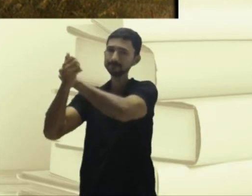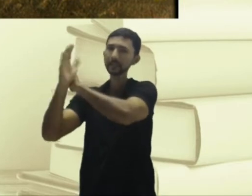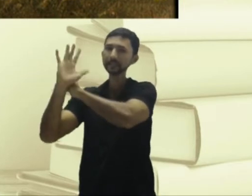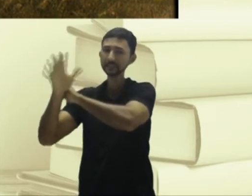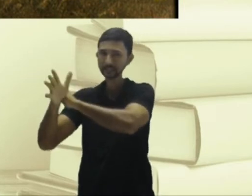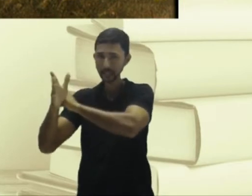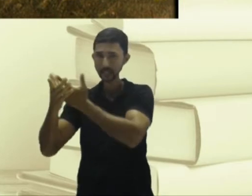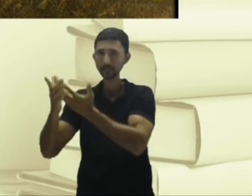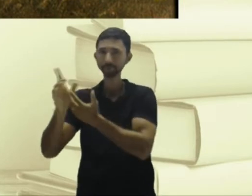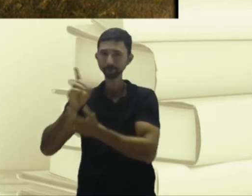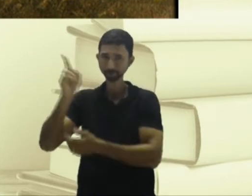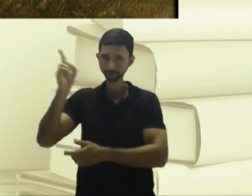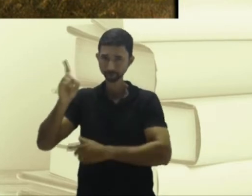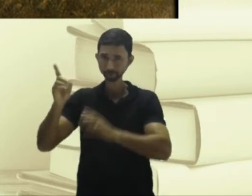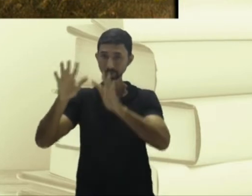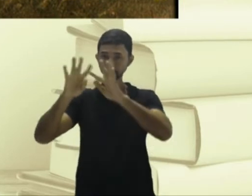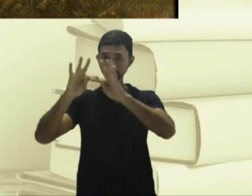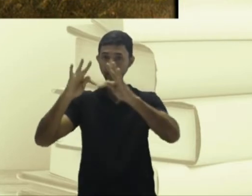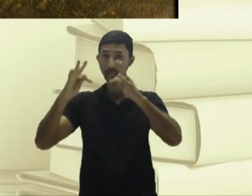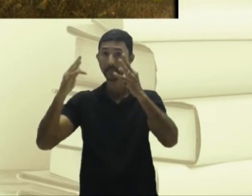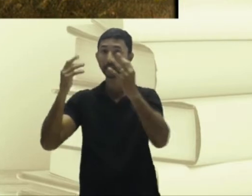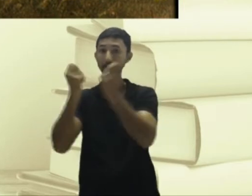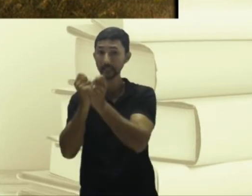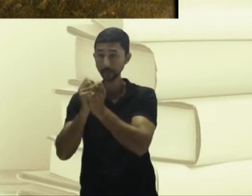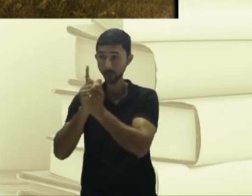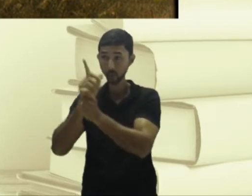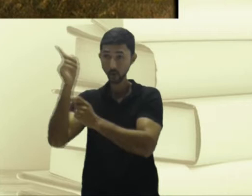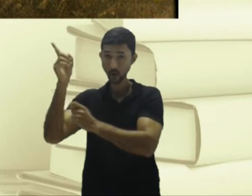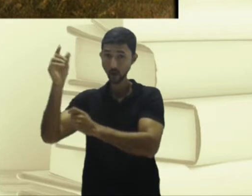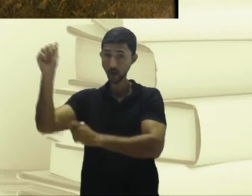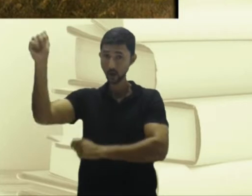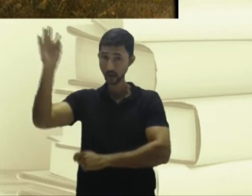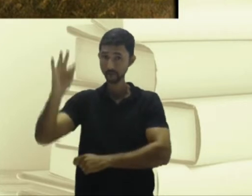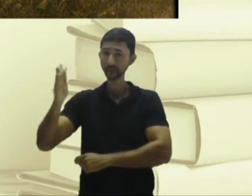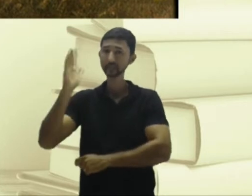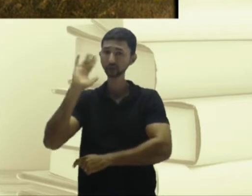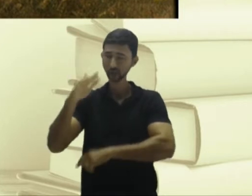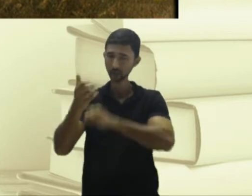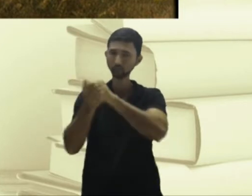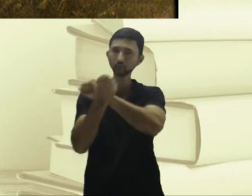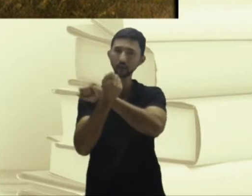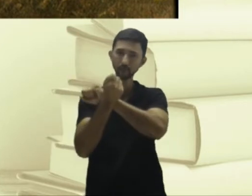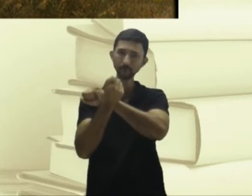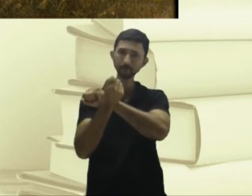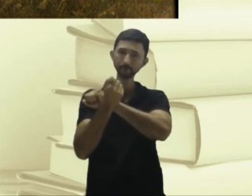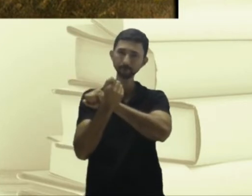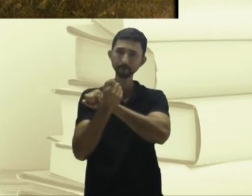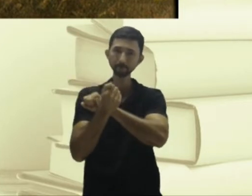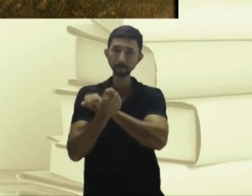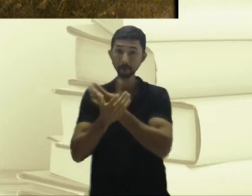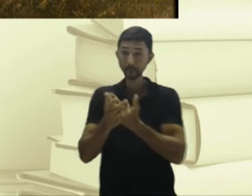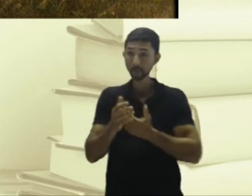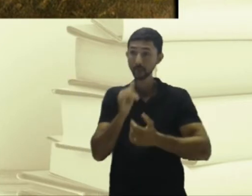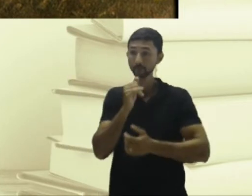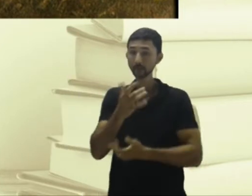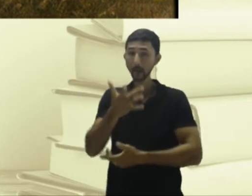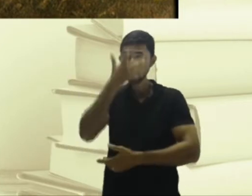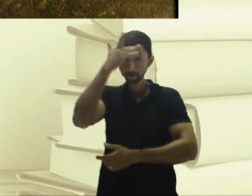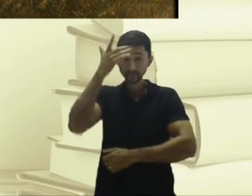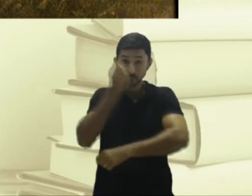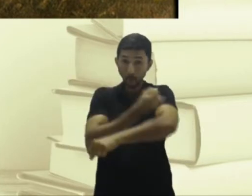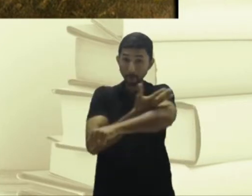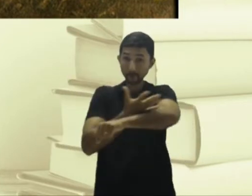social entre as diferentes comunidades africanas, tá? O branco, ele criou uma estrutura